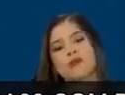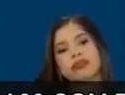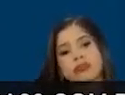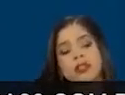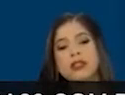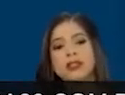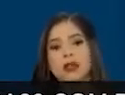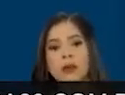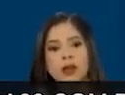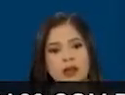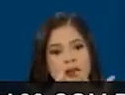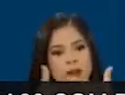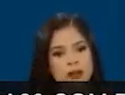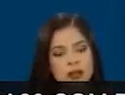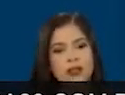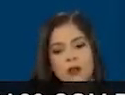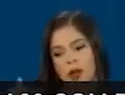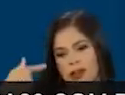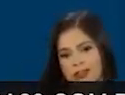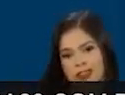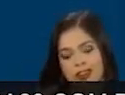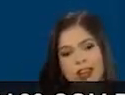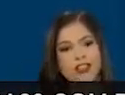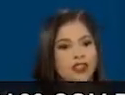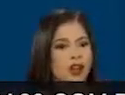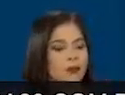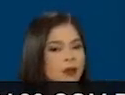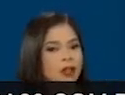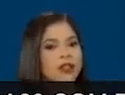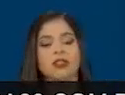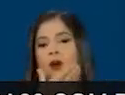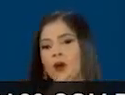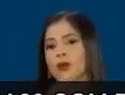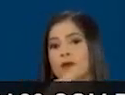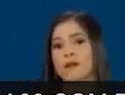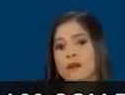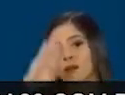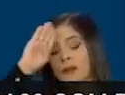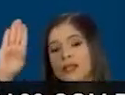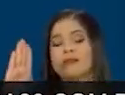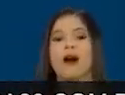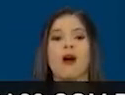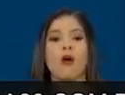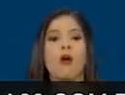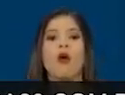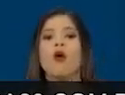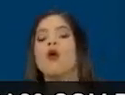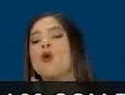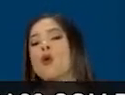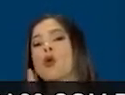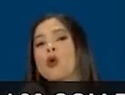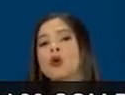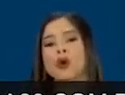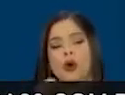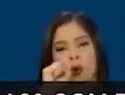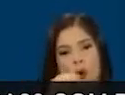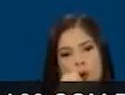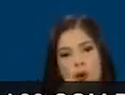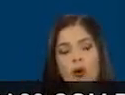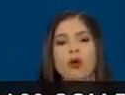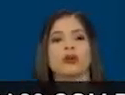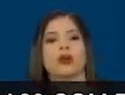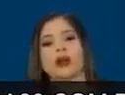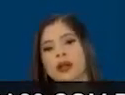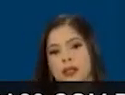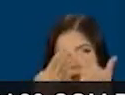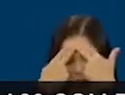e metabologia e genética médica. Já os homens são maioria em urologia, ortopedia e